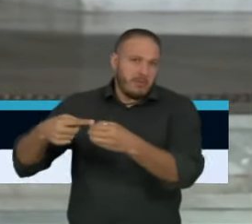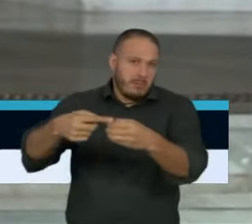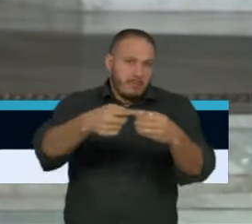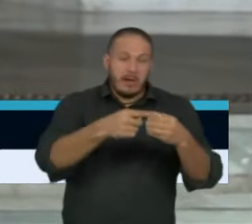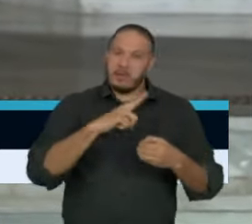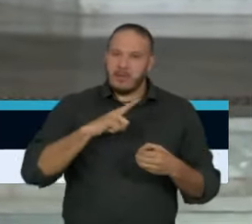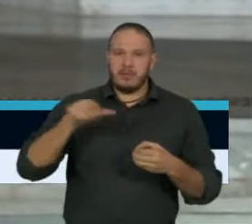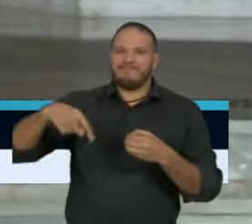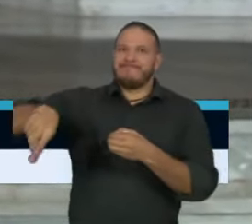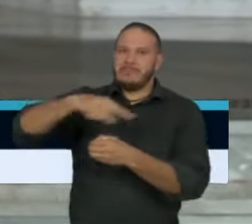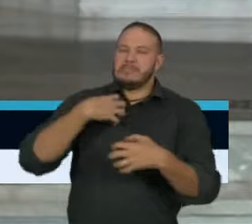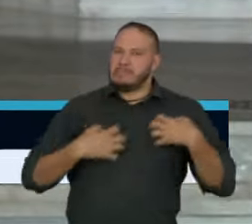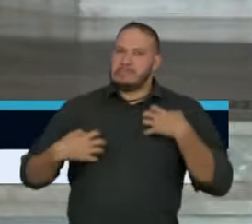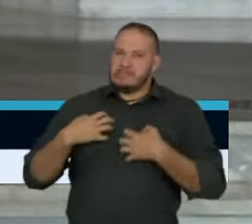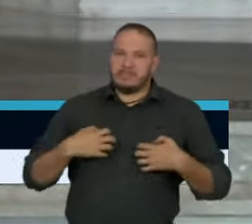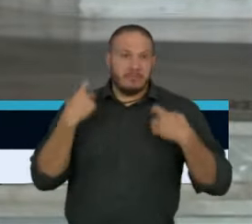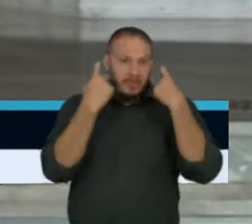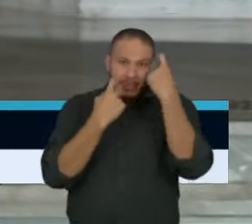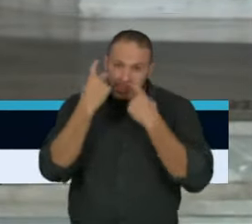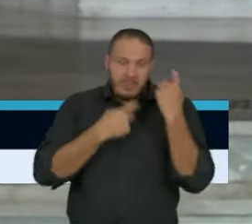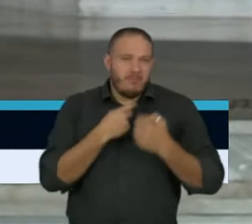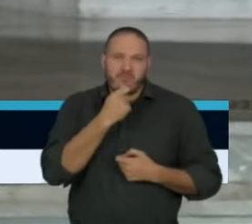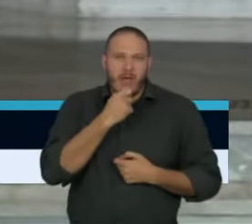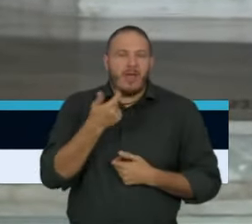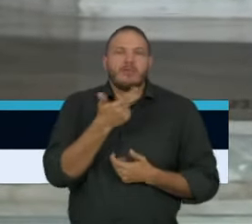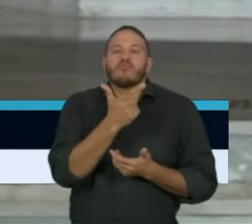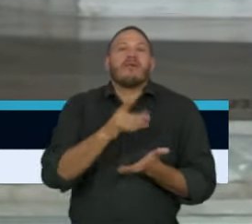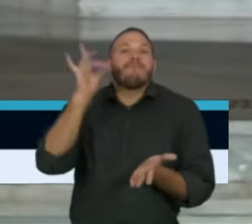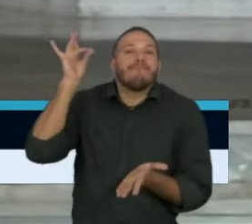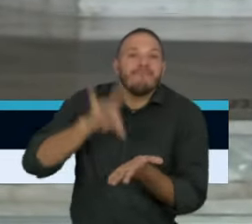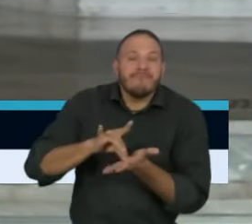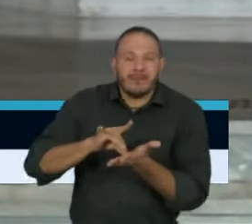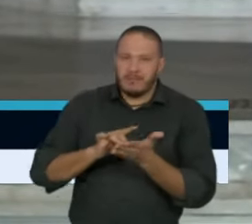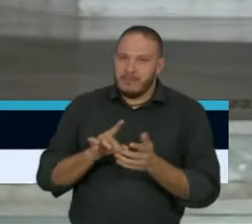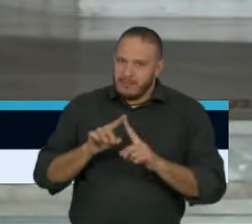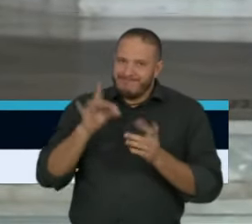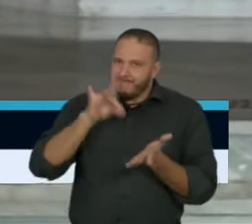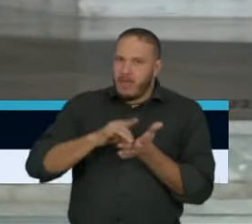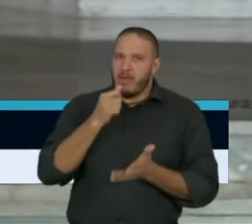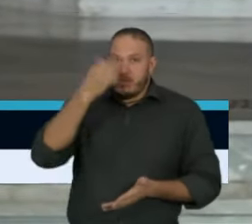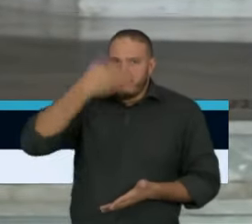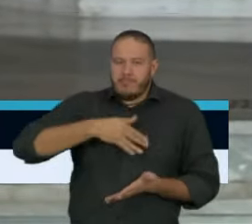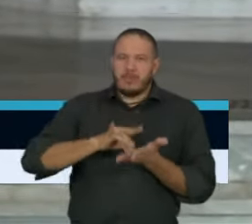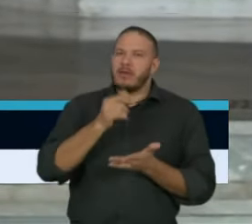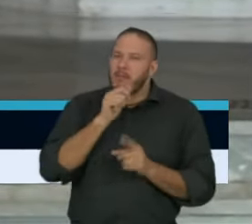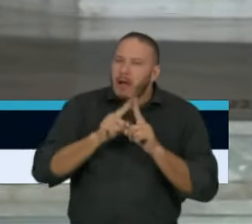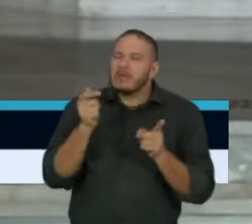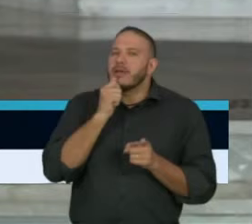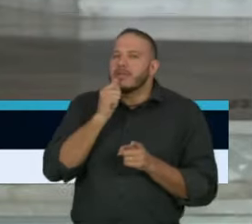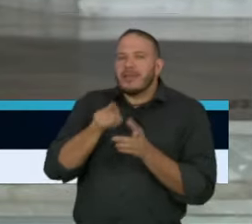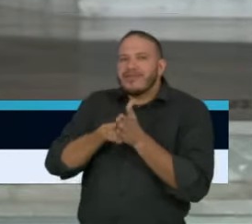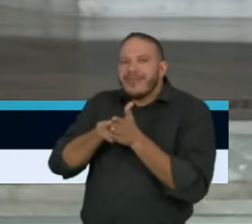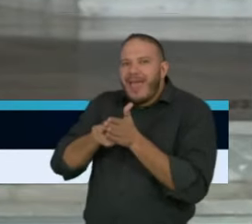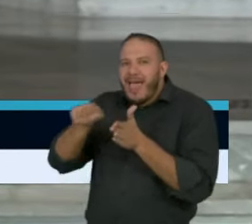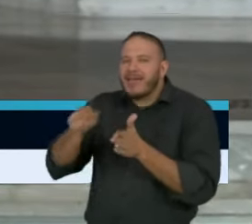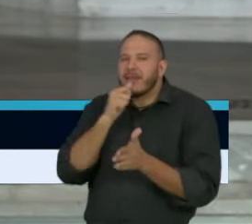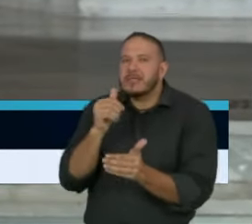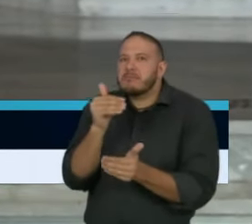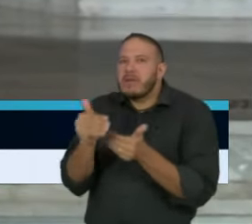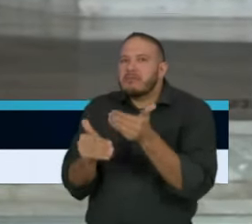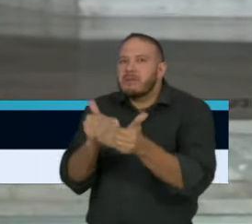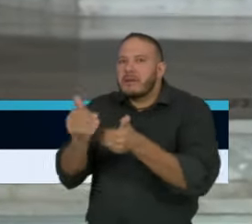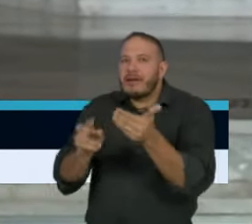certa preocupação, porque ainda não tem casos confirmados, mas na realidade os testes relacionados a isso ainda estão em fase de